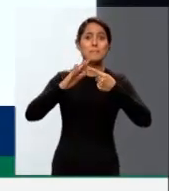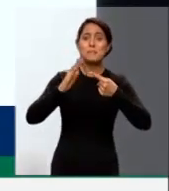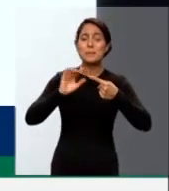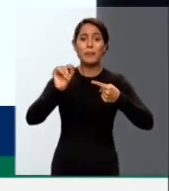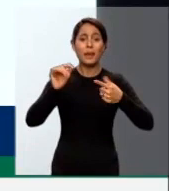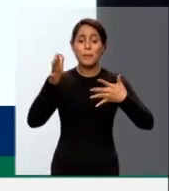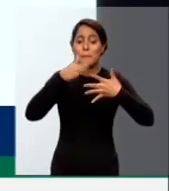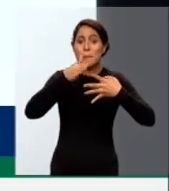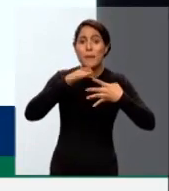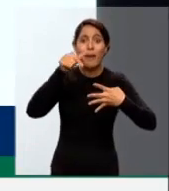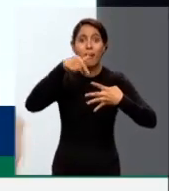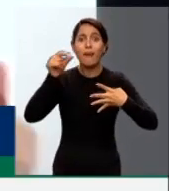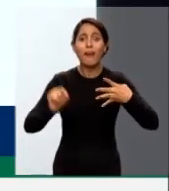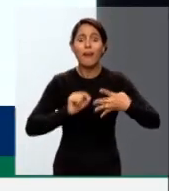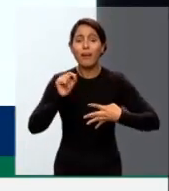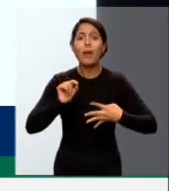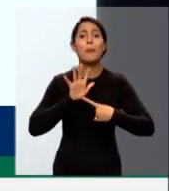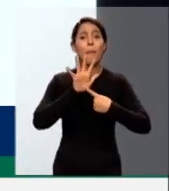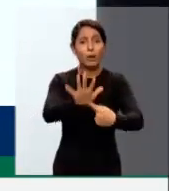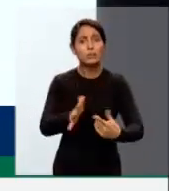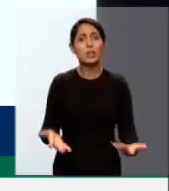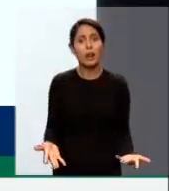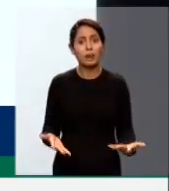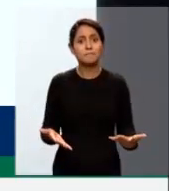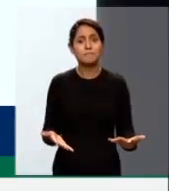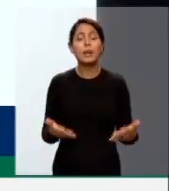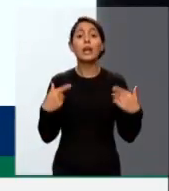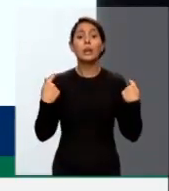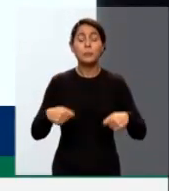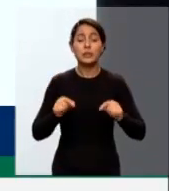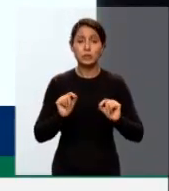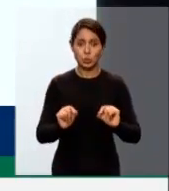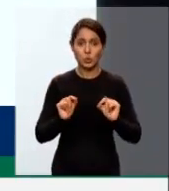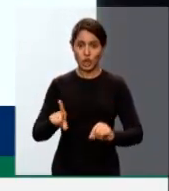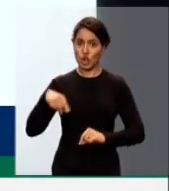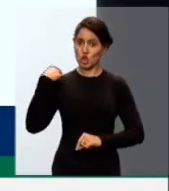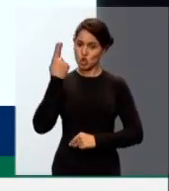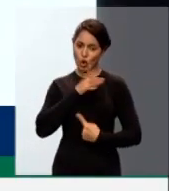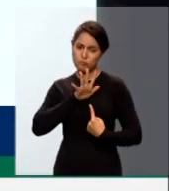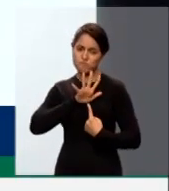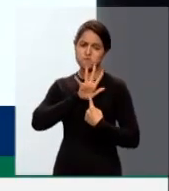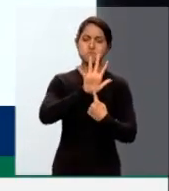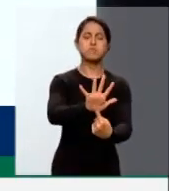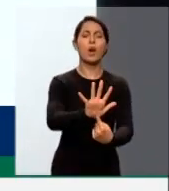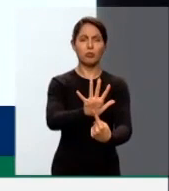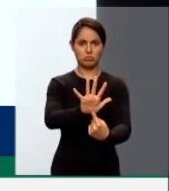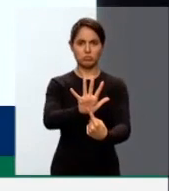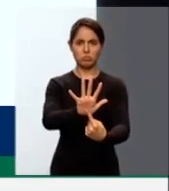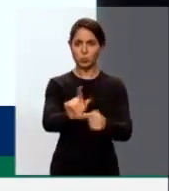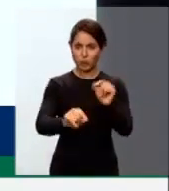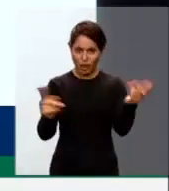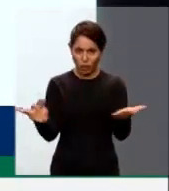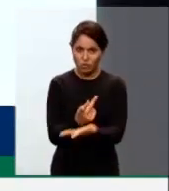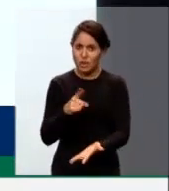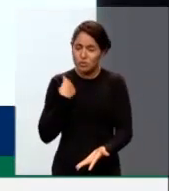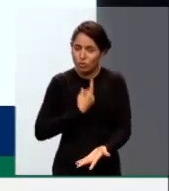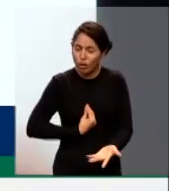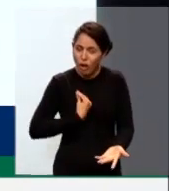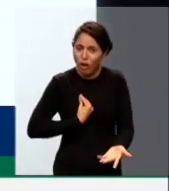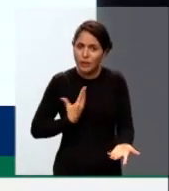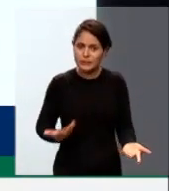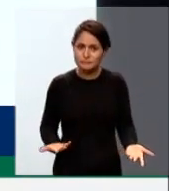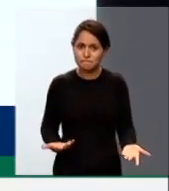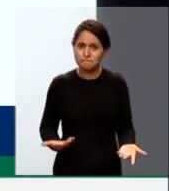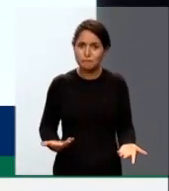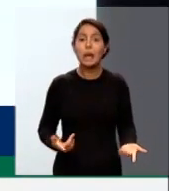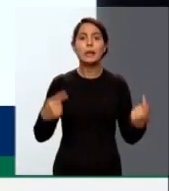vendo escrachar esse racismo que é estrutural, institucional, há iniciativas também em curso no Congresso,